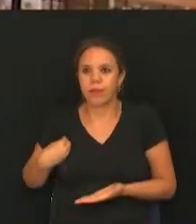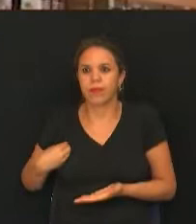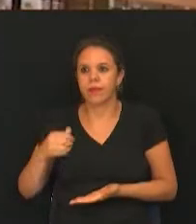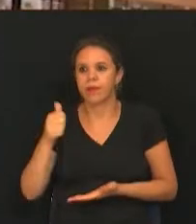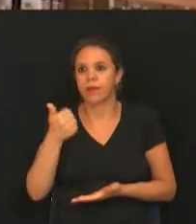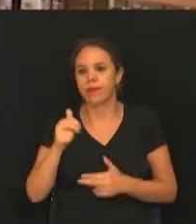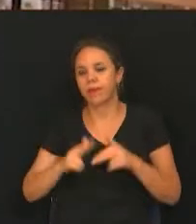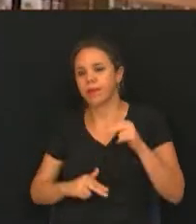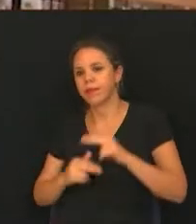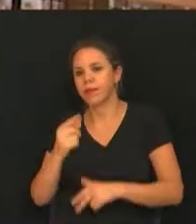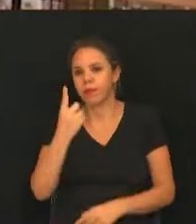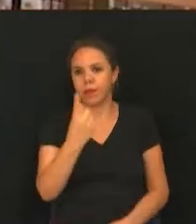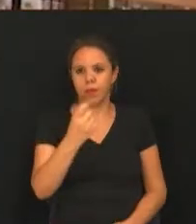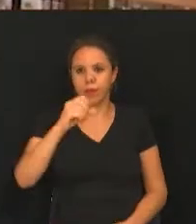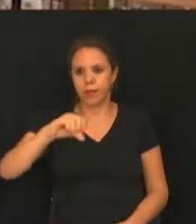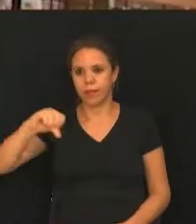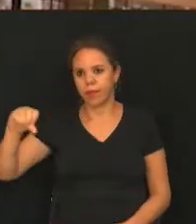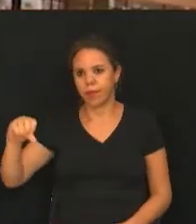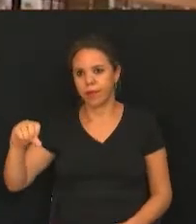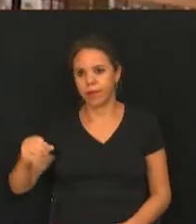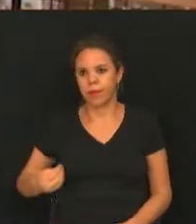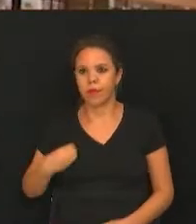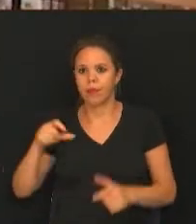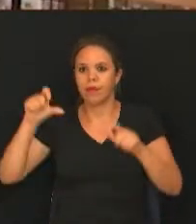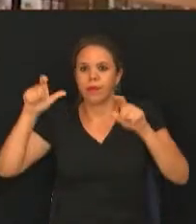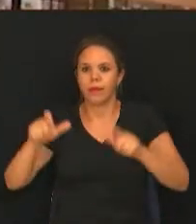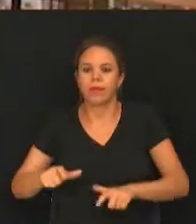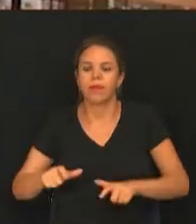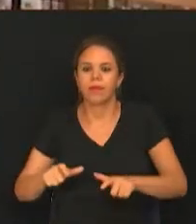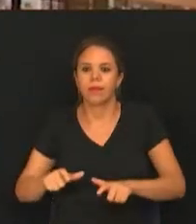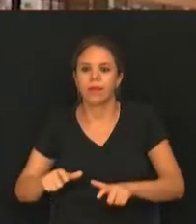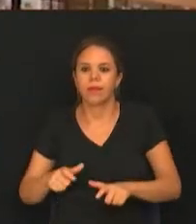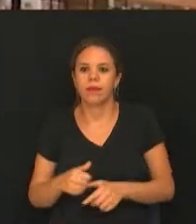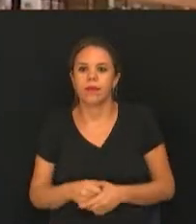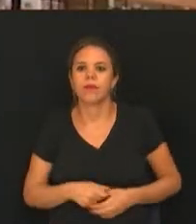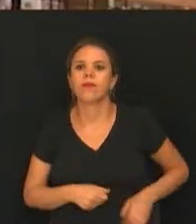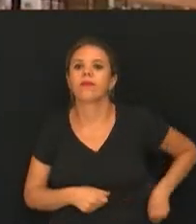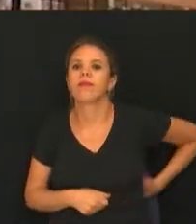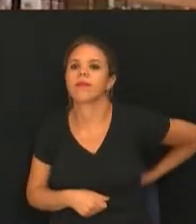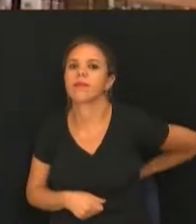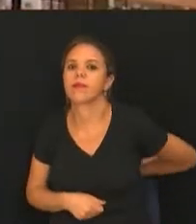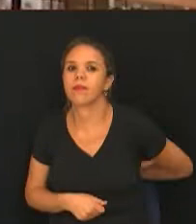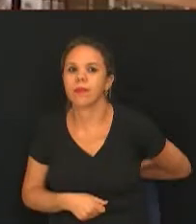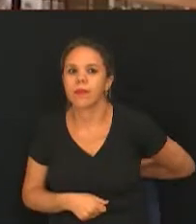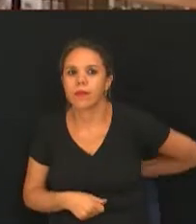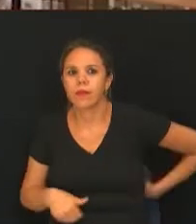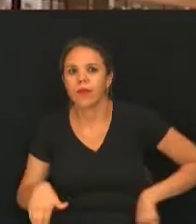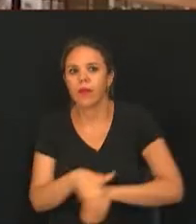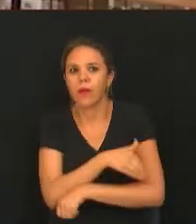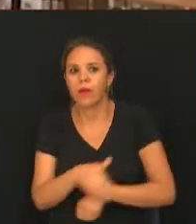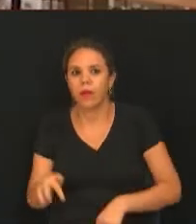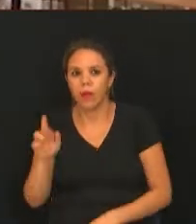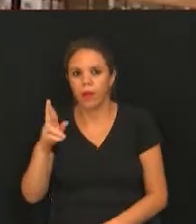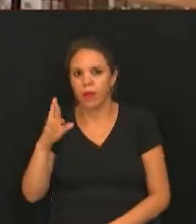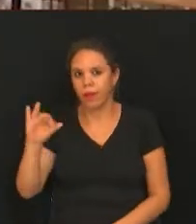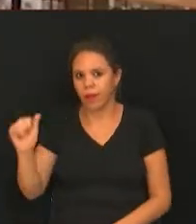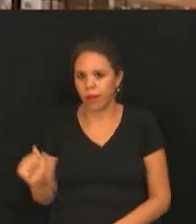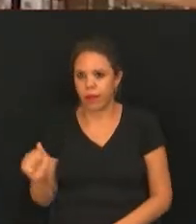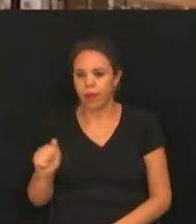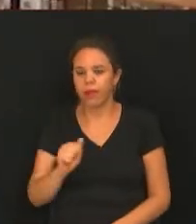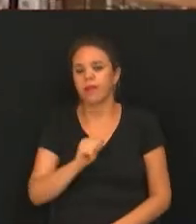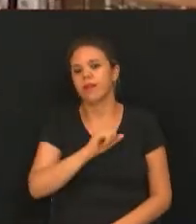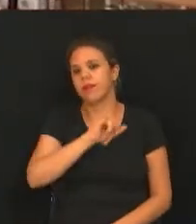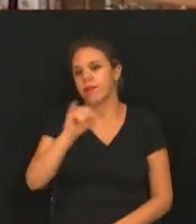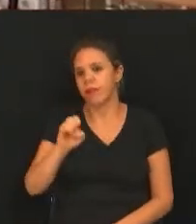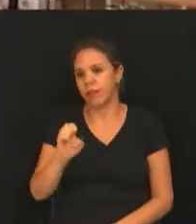de 1909 e ela fica localizada no encontro da Rua Ferreira Penteado com a Rua José Paulino.